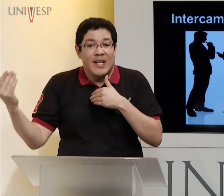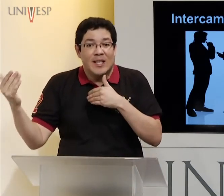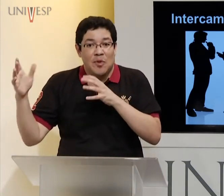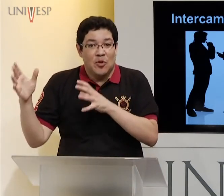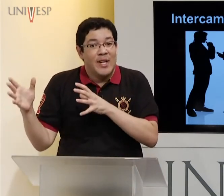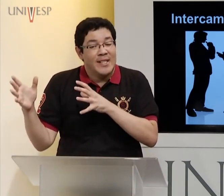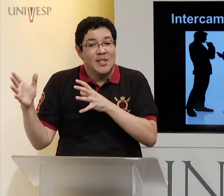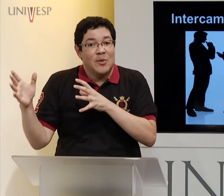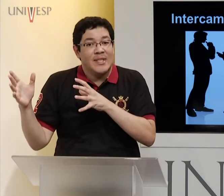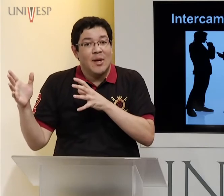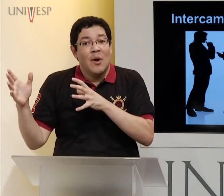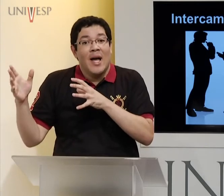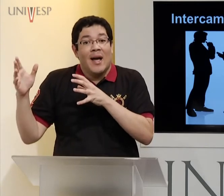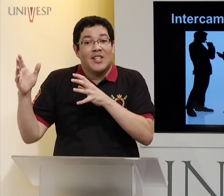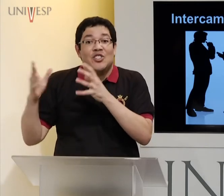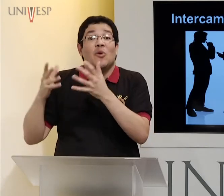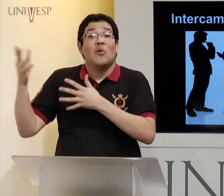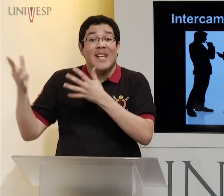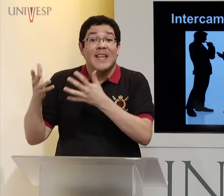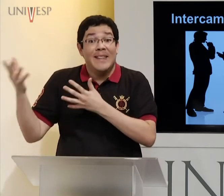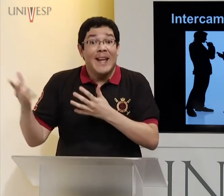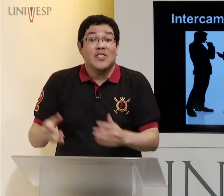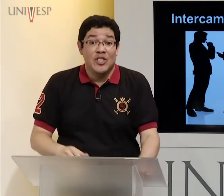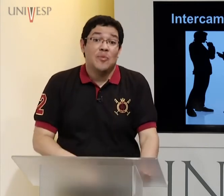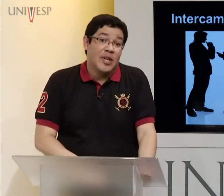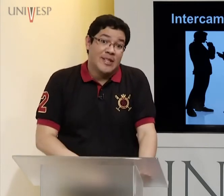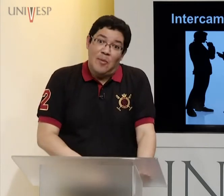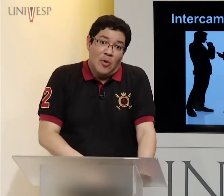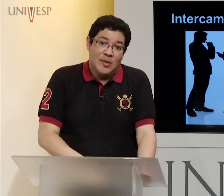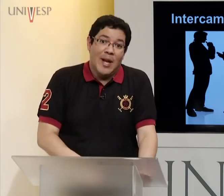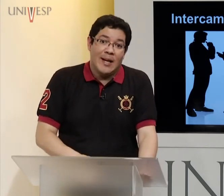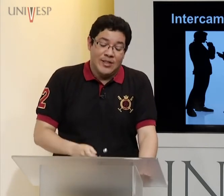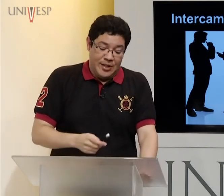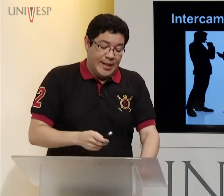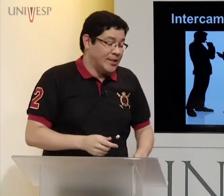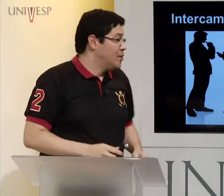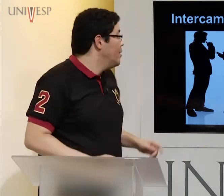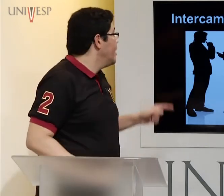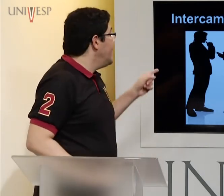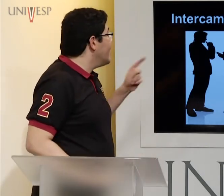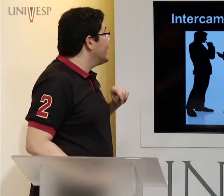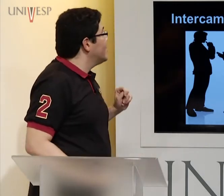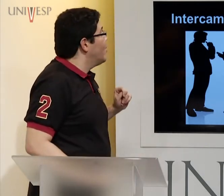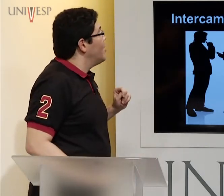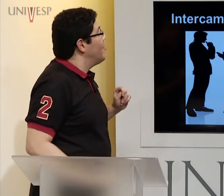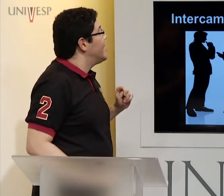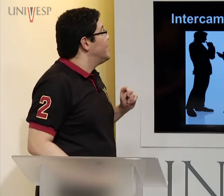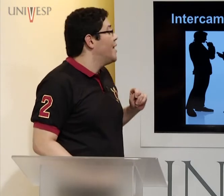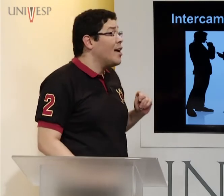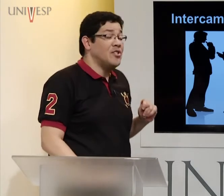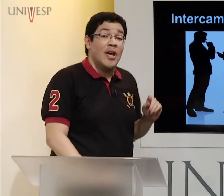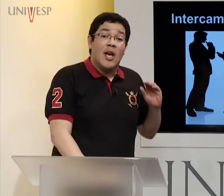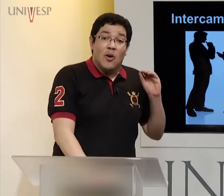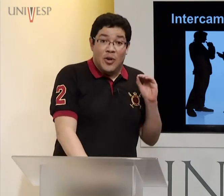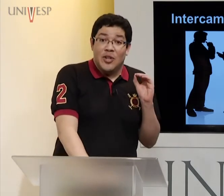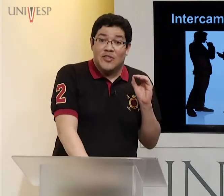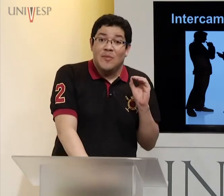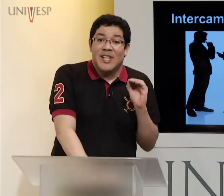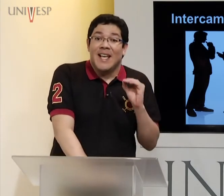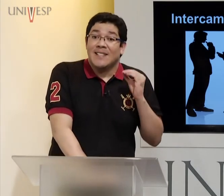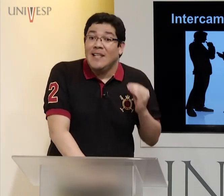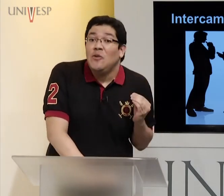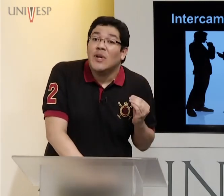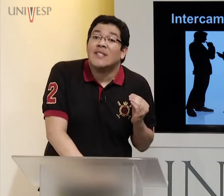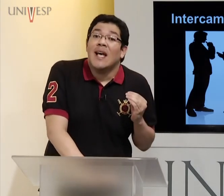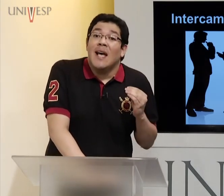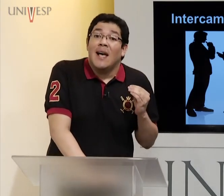emissor e receptor nessa situação. A gente não consegue interagir, por exemplo, com as placas de trânsito. Em relação à reflexividade, o que nós vemos é